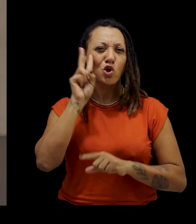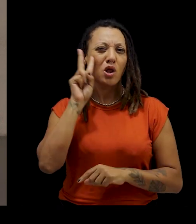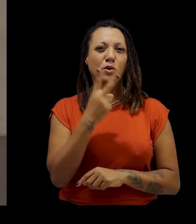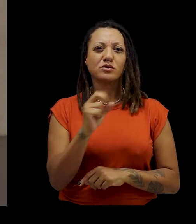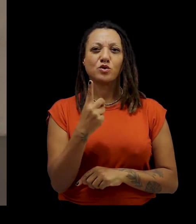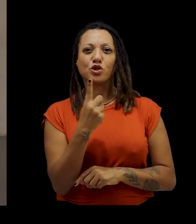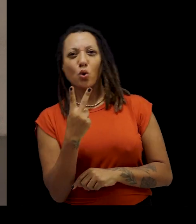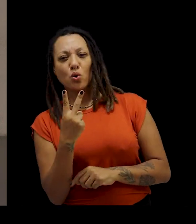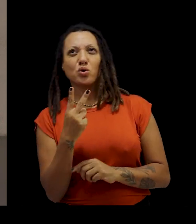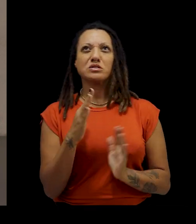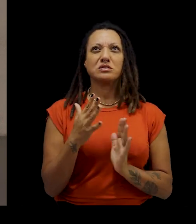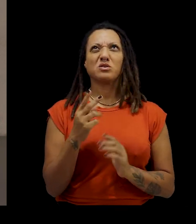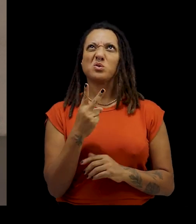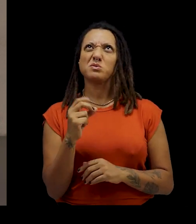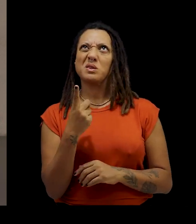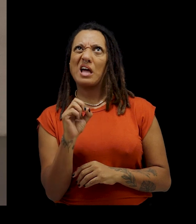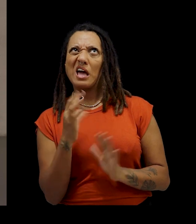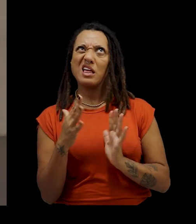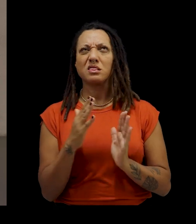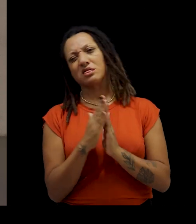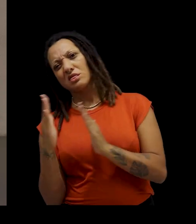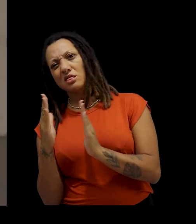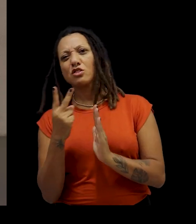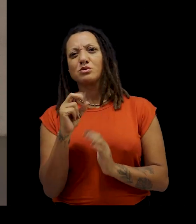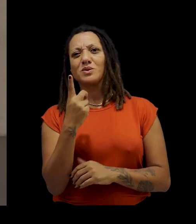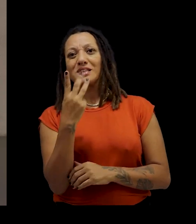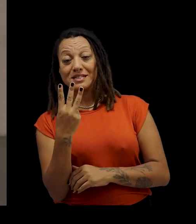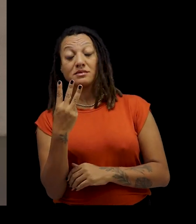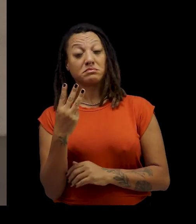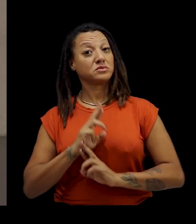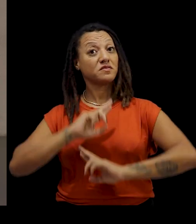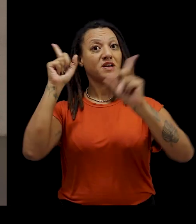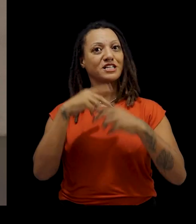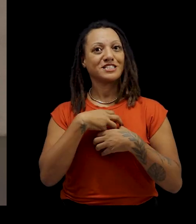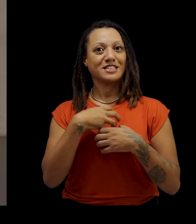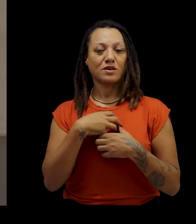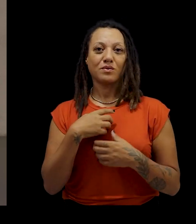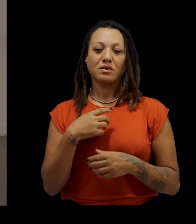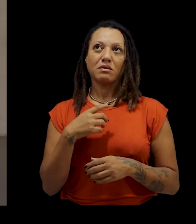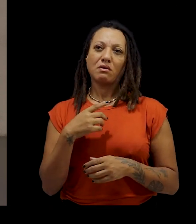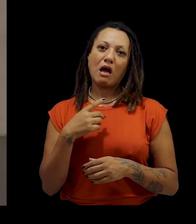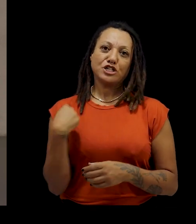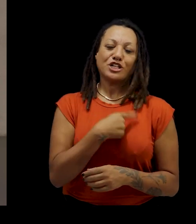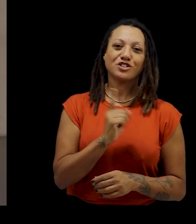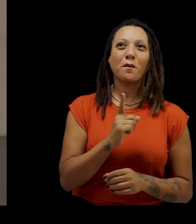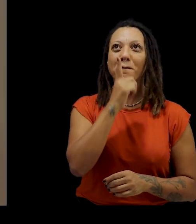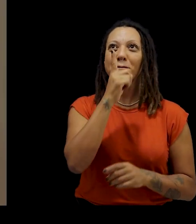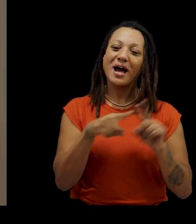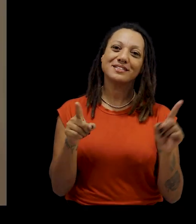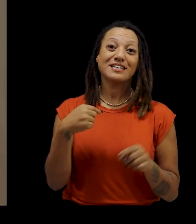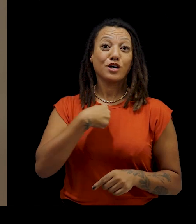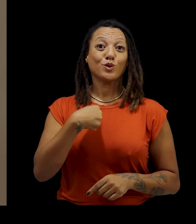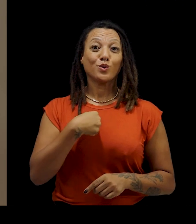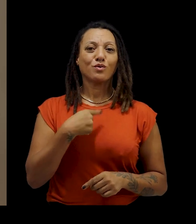época lá, assim, 2012, 2010, 2013, era muito diferente ainda a sensação que, pelo menos, não posso falar